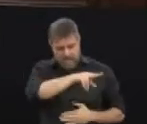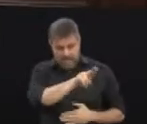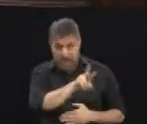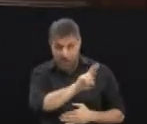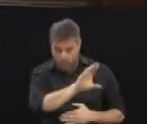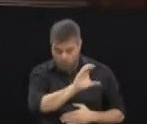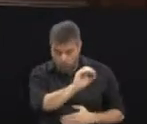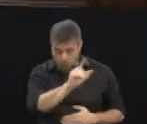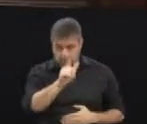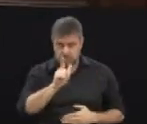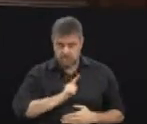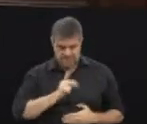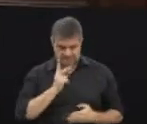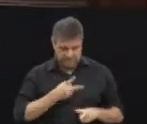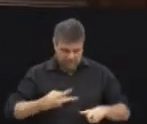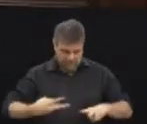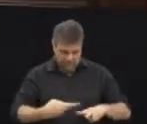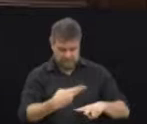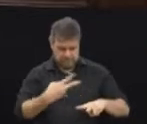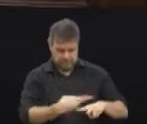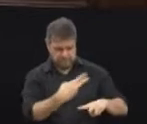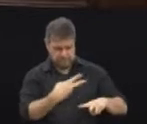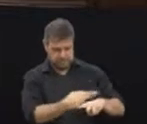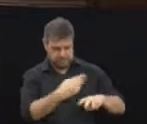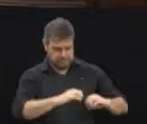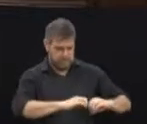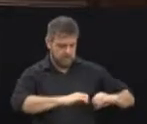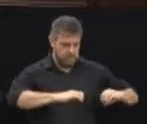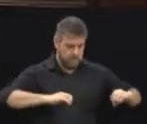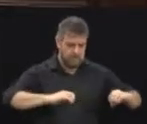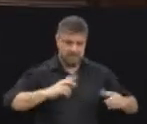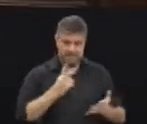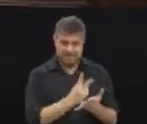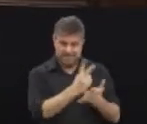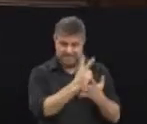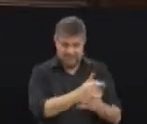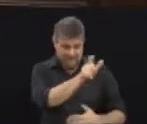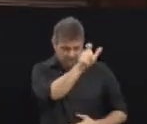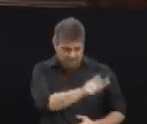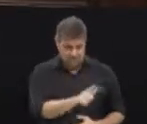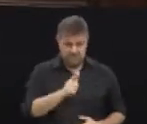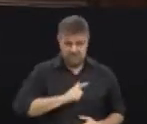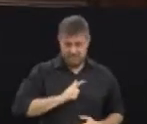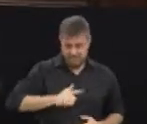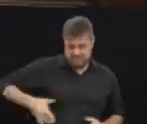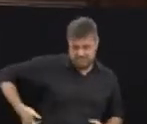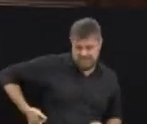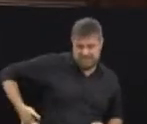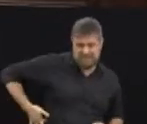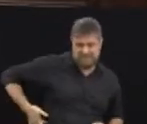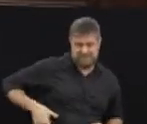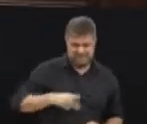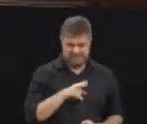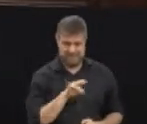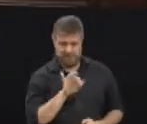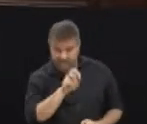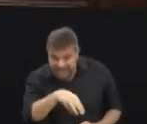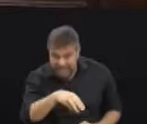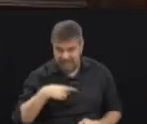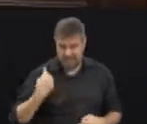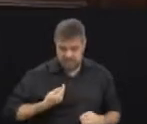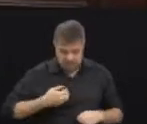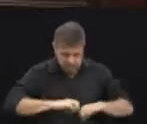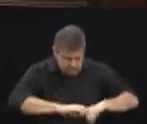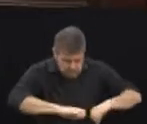urologia, a gente tinha muita cirurgia aberta. Praticamente, as cirurgias para cálculos eram todas abertas, a